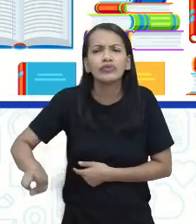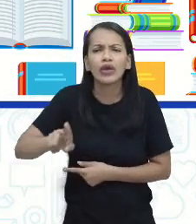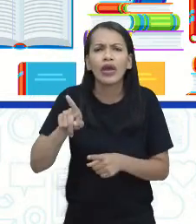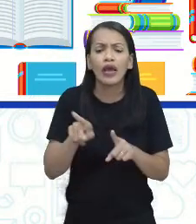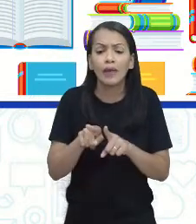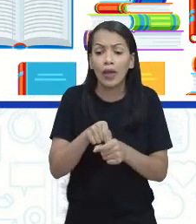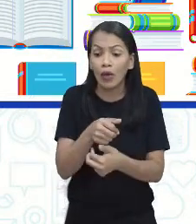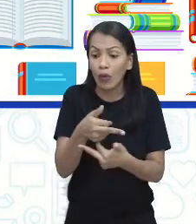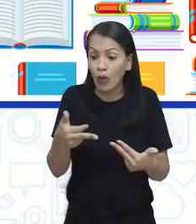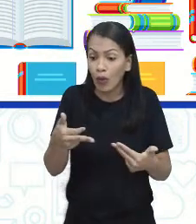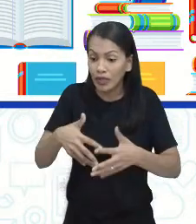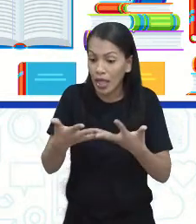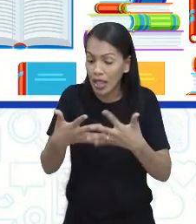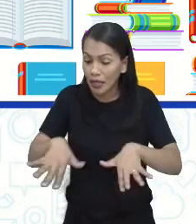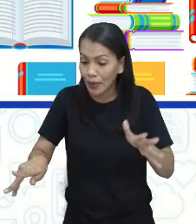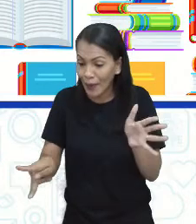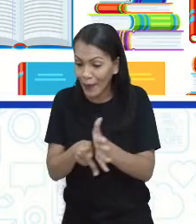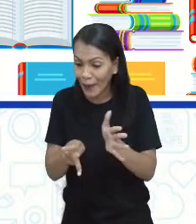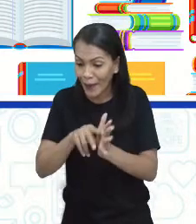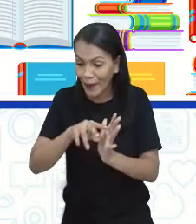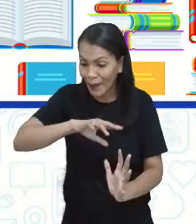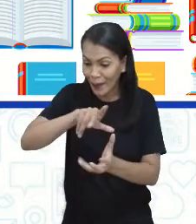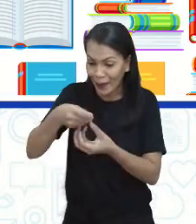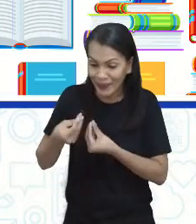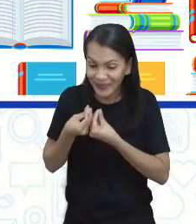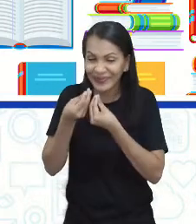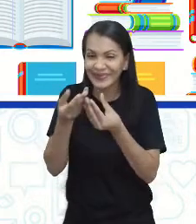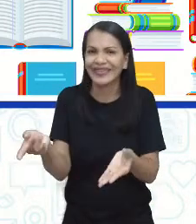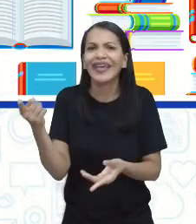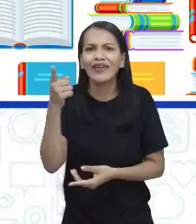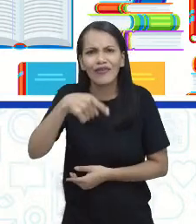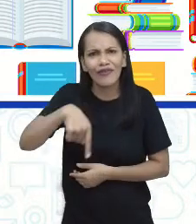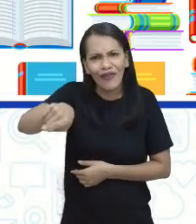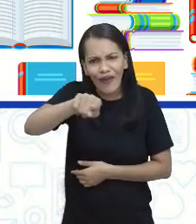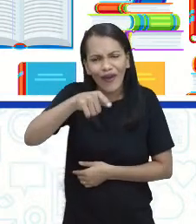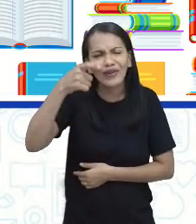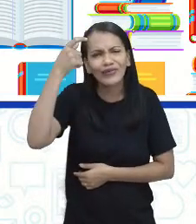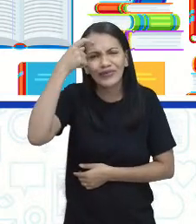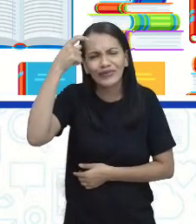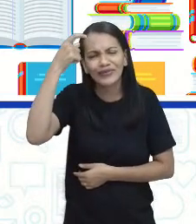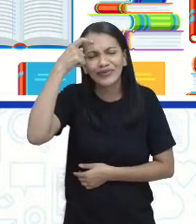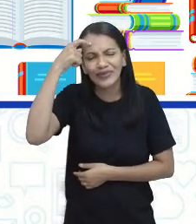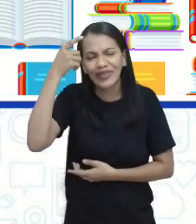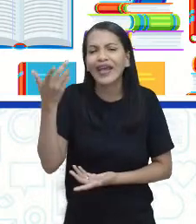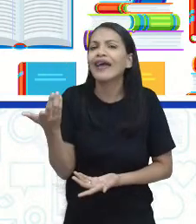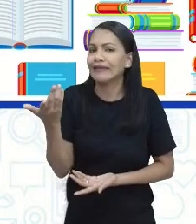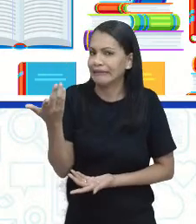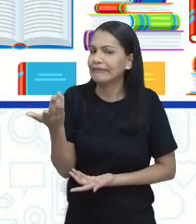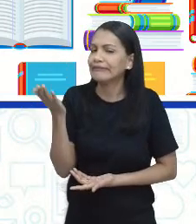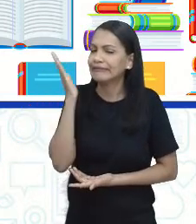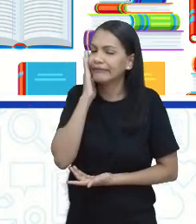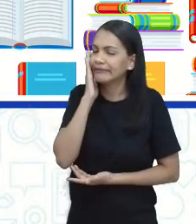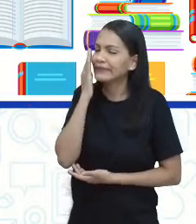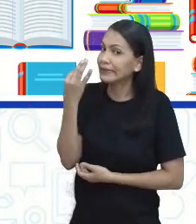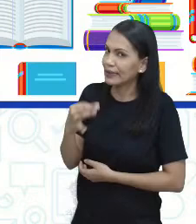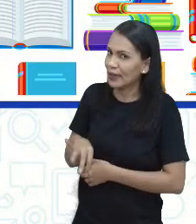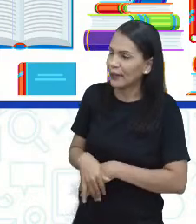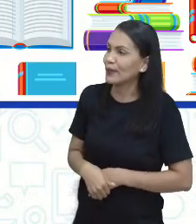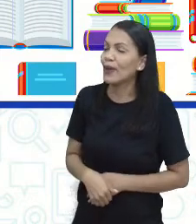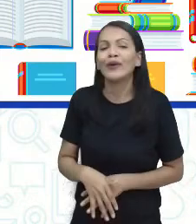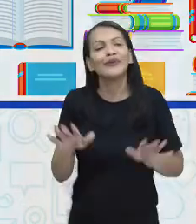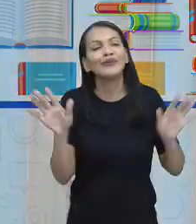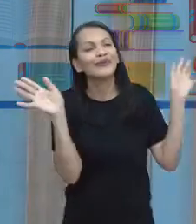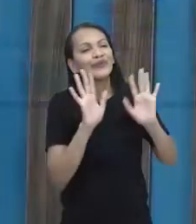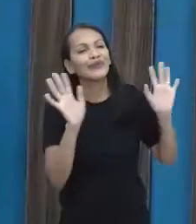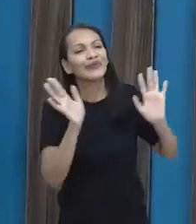né, para você se tornar um consumidor consciente, tá certo? Vamos nos despedir aqui, professora Isabel? Vamos sim. Pessoal,